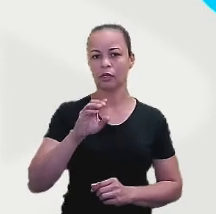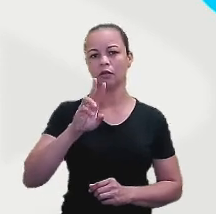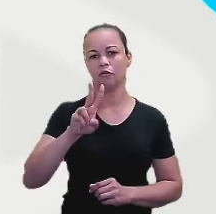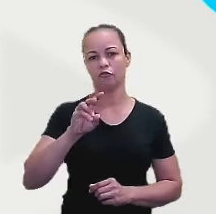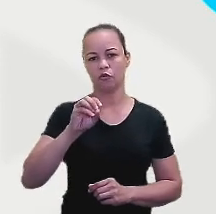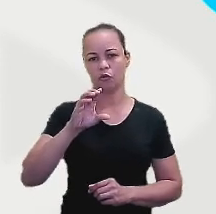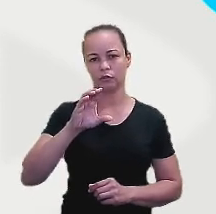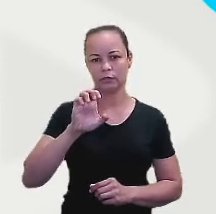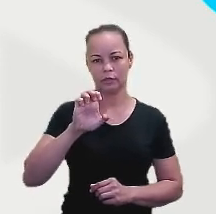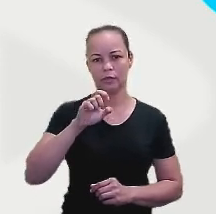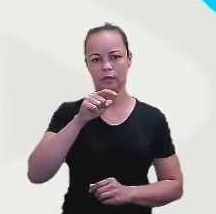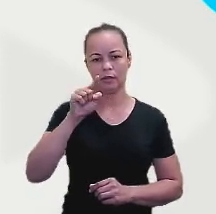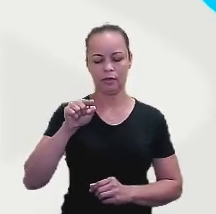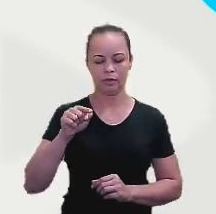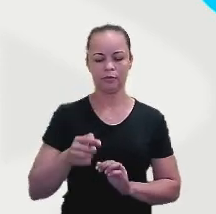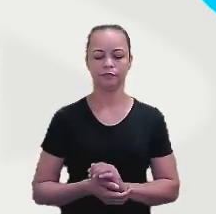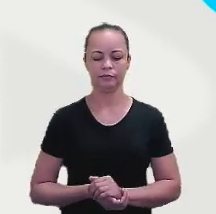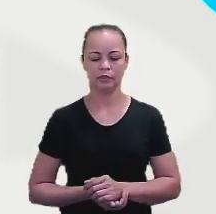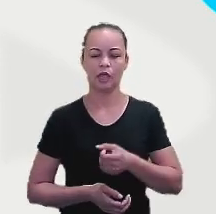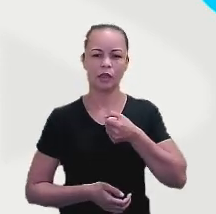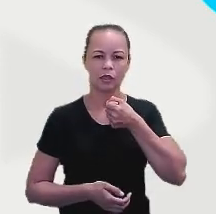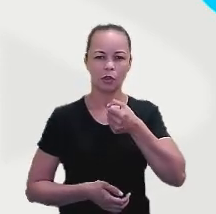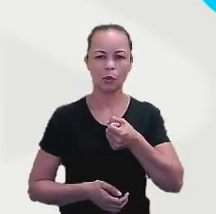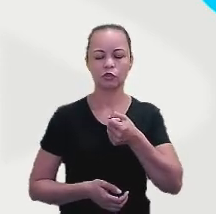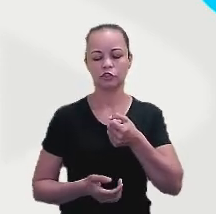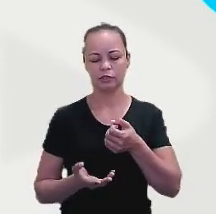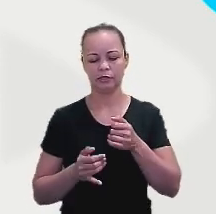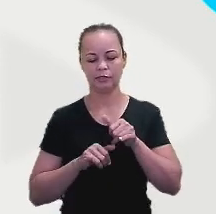Você também. Notícia, agudo, ó.